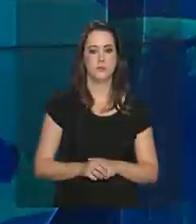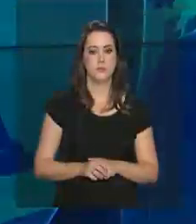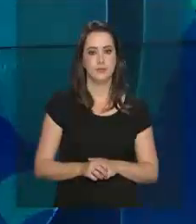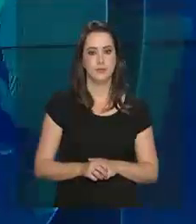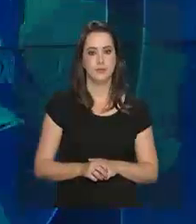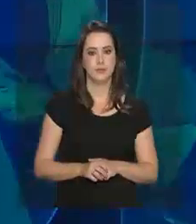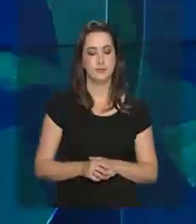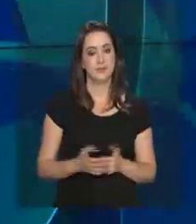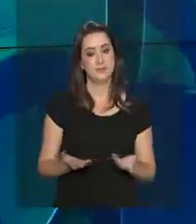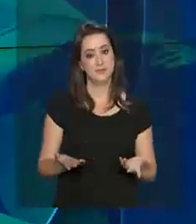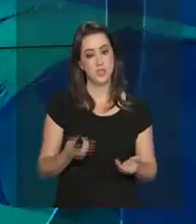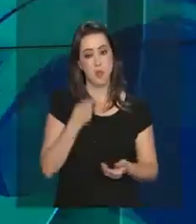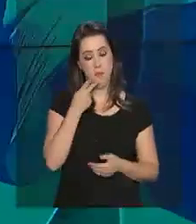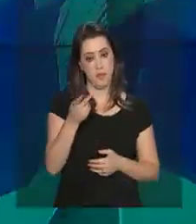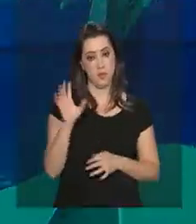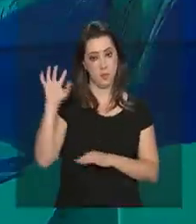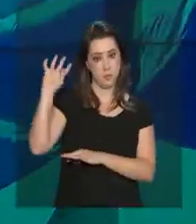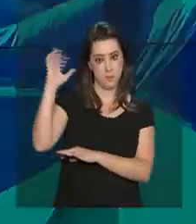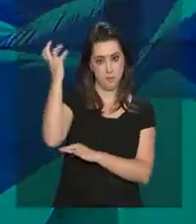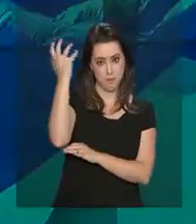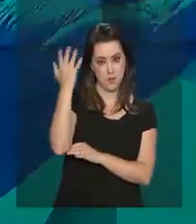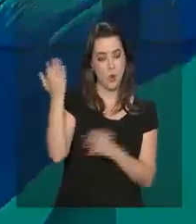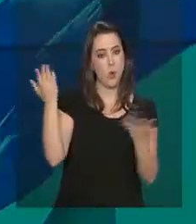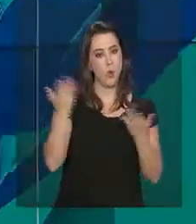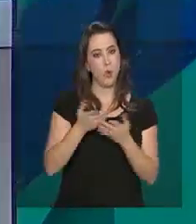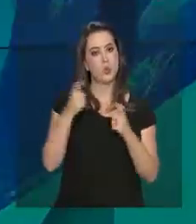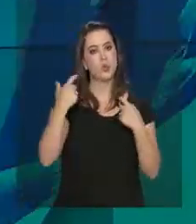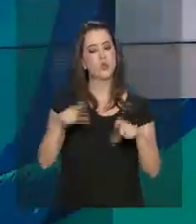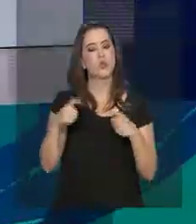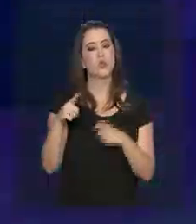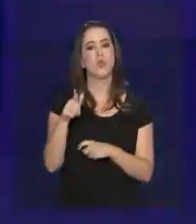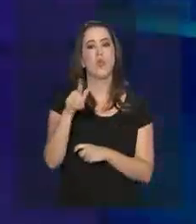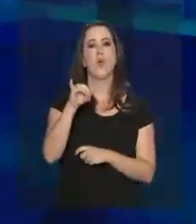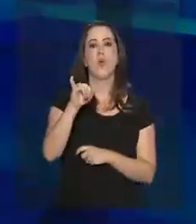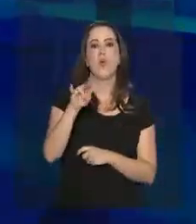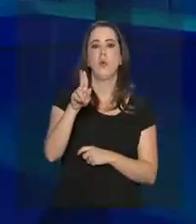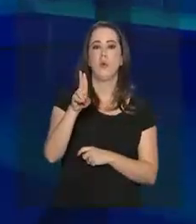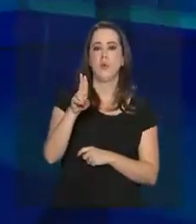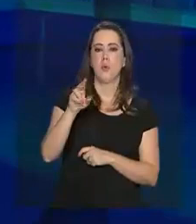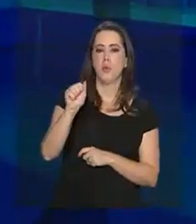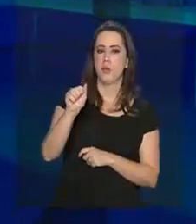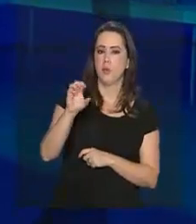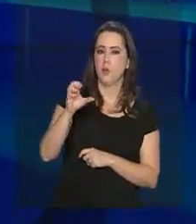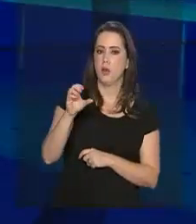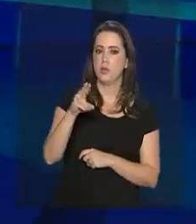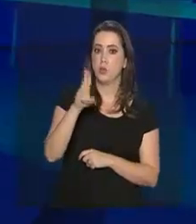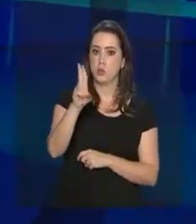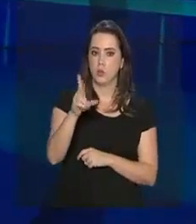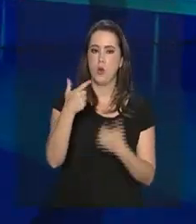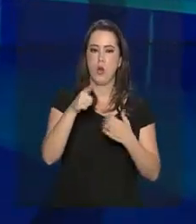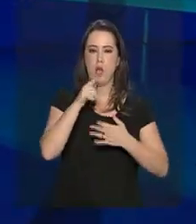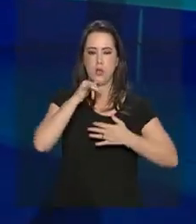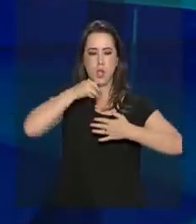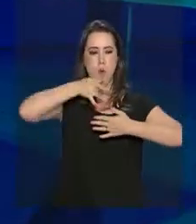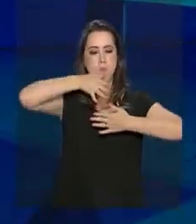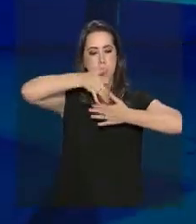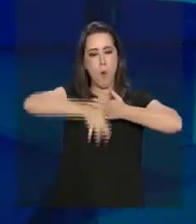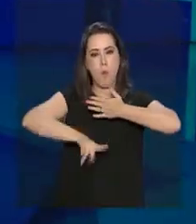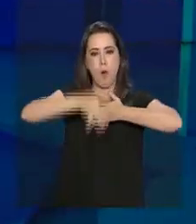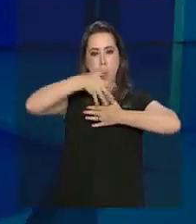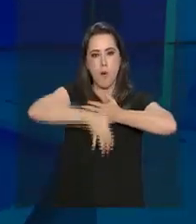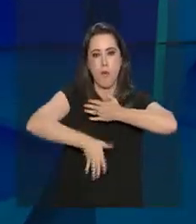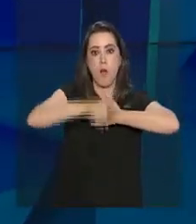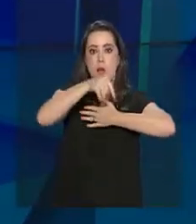e ainda sobre parques nacionais hoje o parque nacional do iguaçu que abriga as cataratas superou o recorde